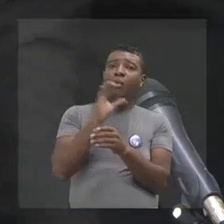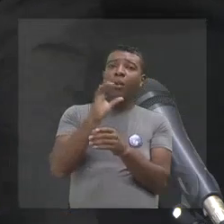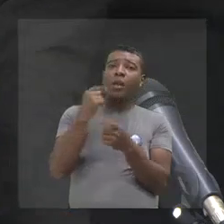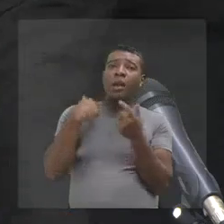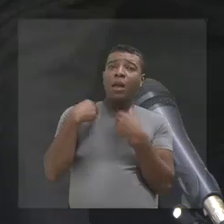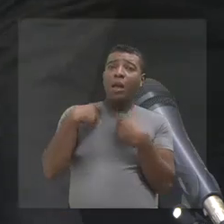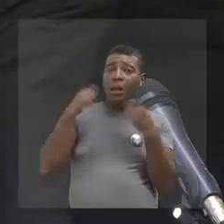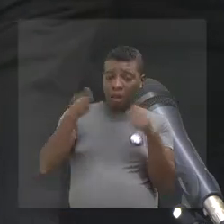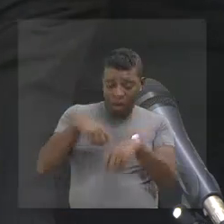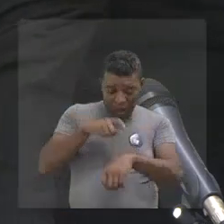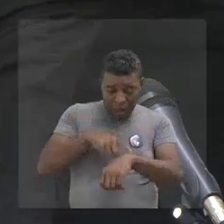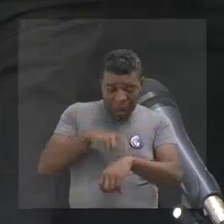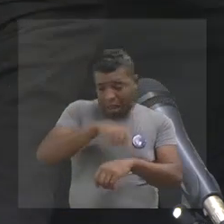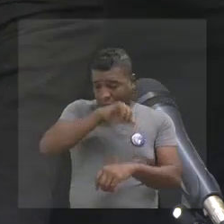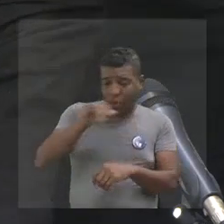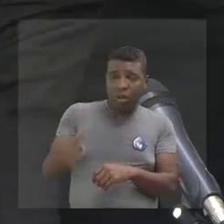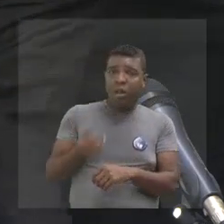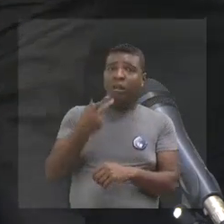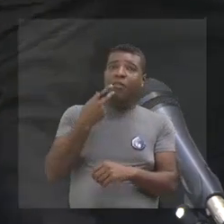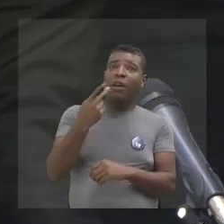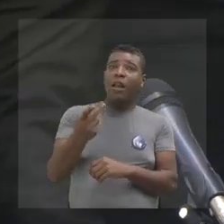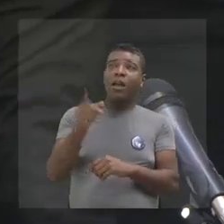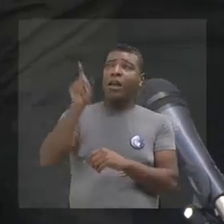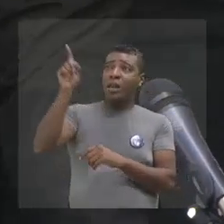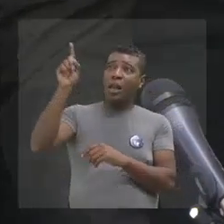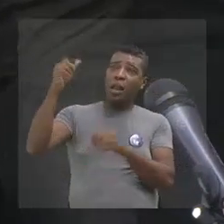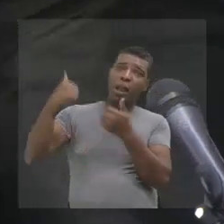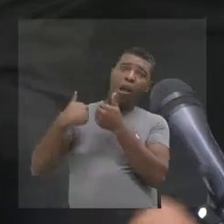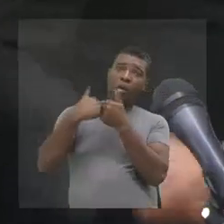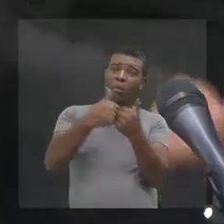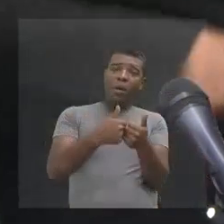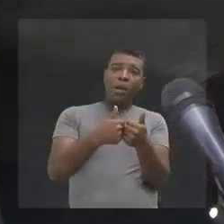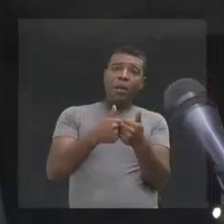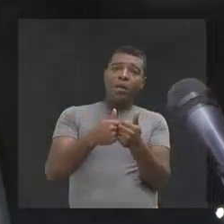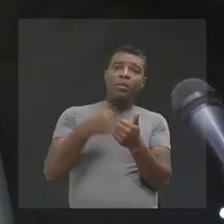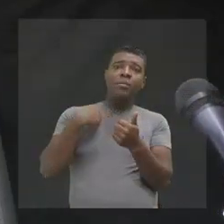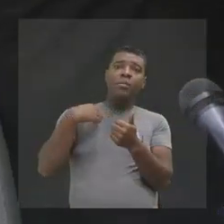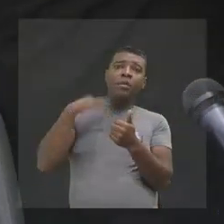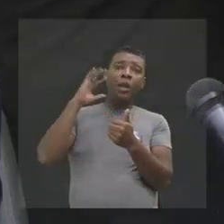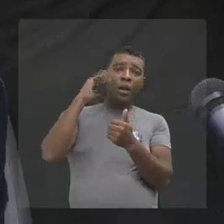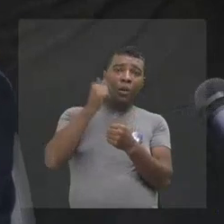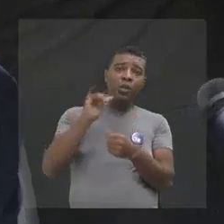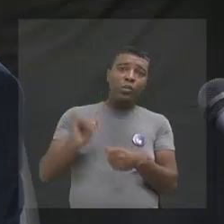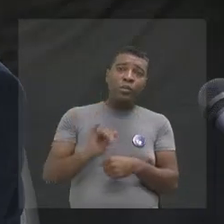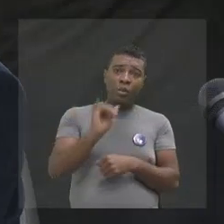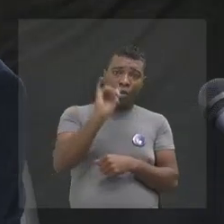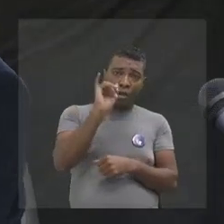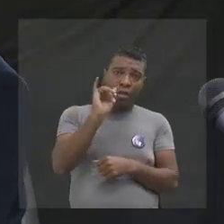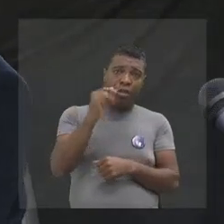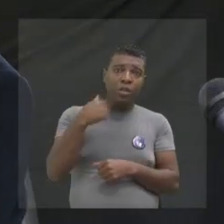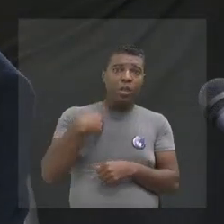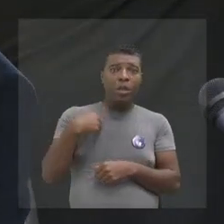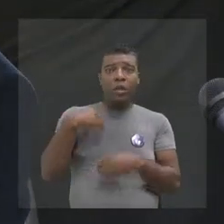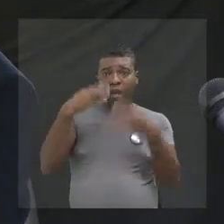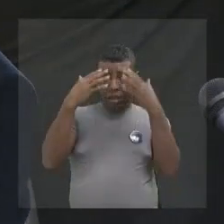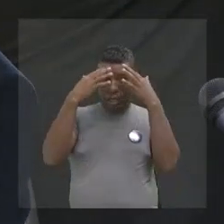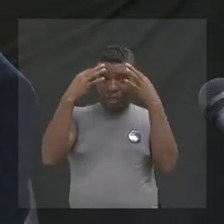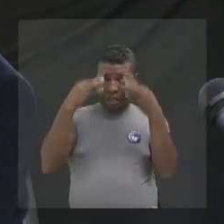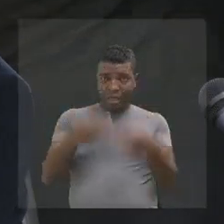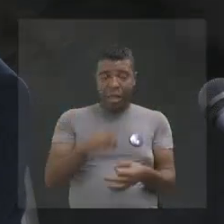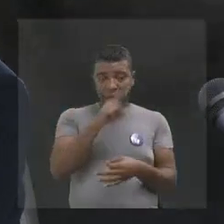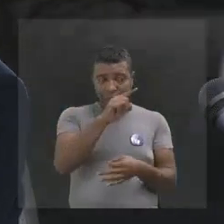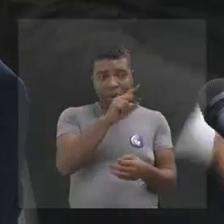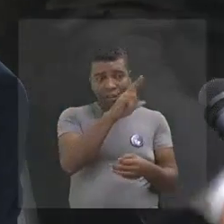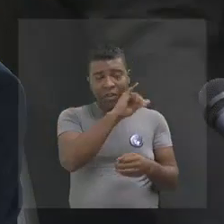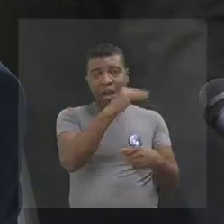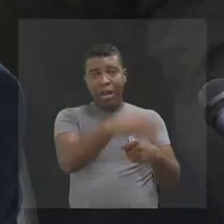a oportunidade de falar com a secretária e ele poder acompanhar de lá então acho muito importante e tenho certeza que a secretária fará a sua manifestação